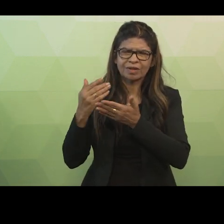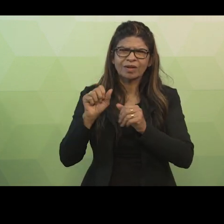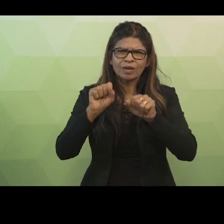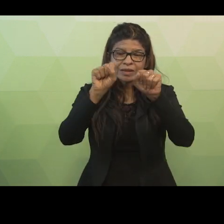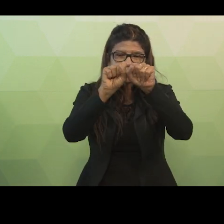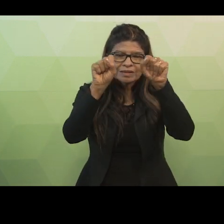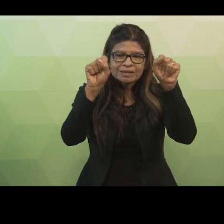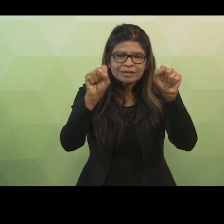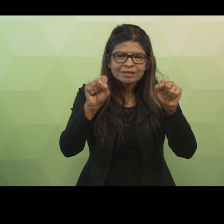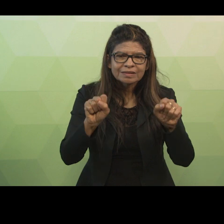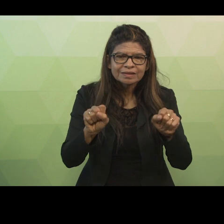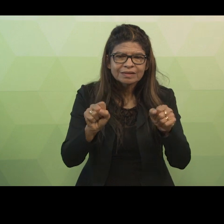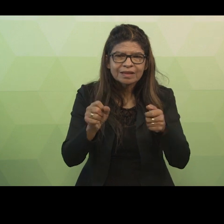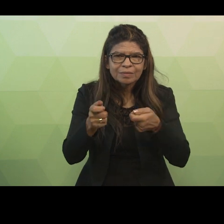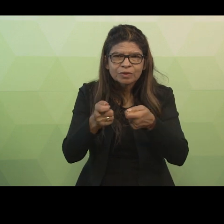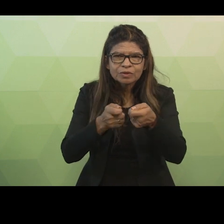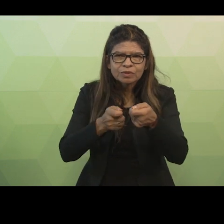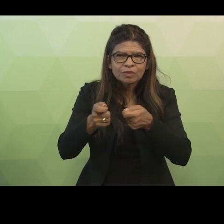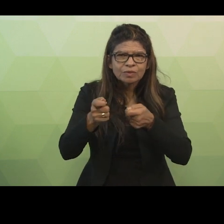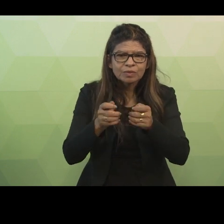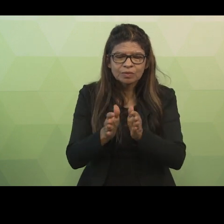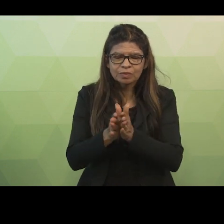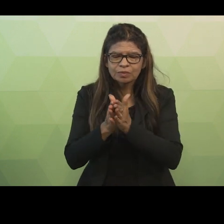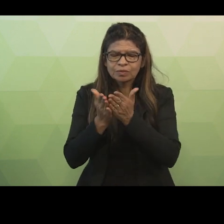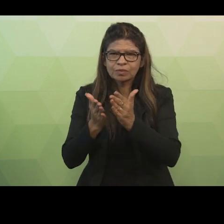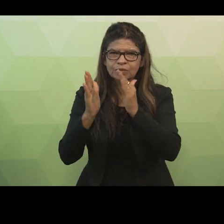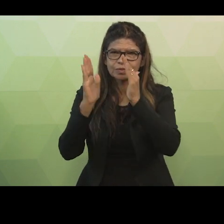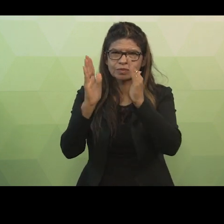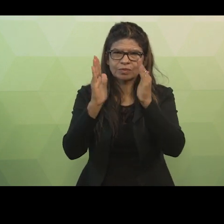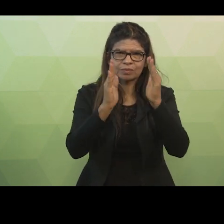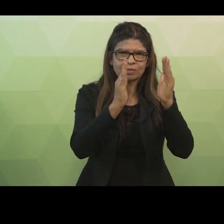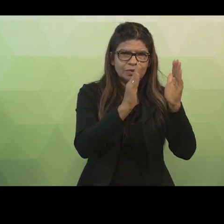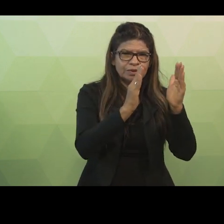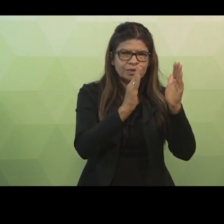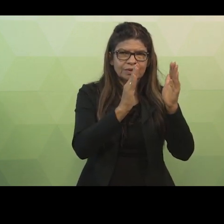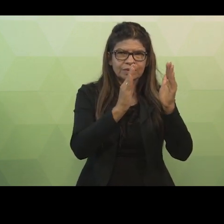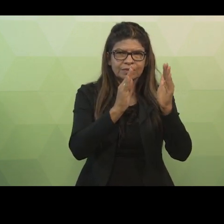construindo diagramas de sequências para o caso de uso em prestar livro.